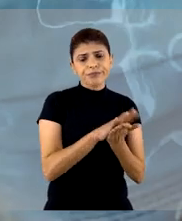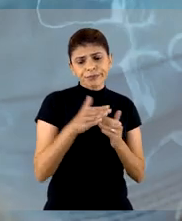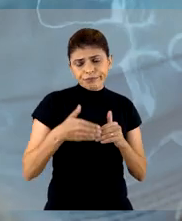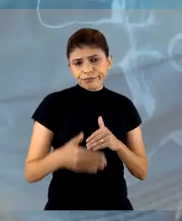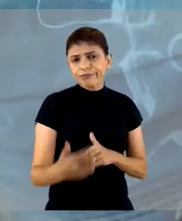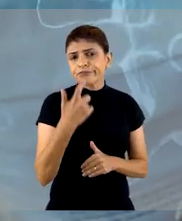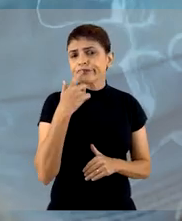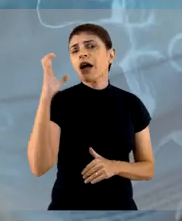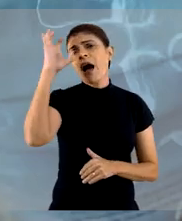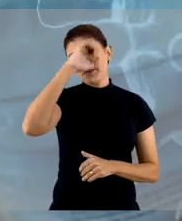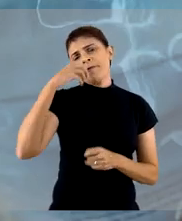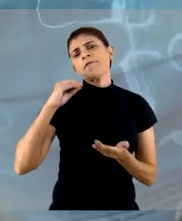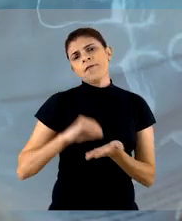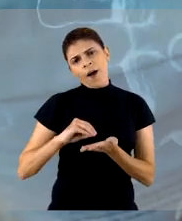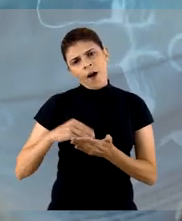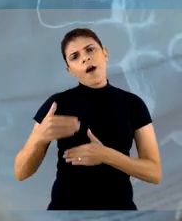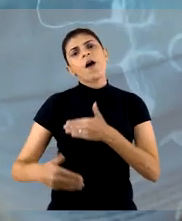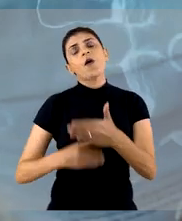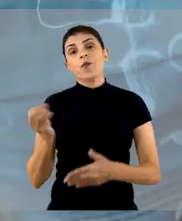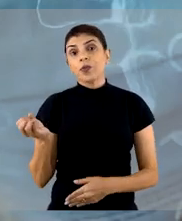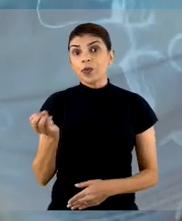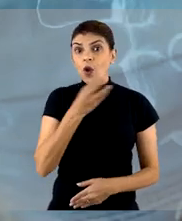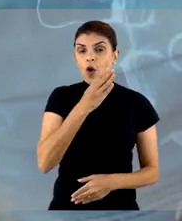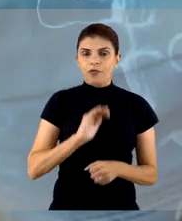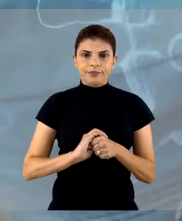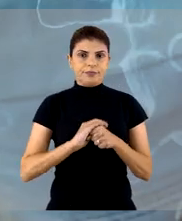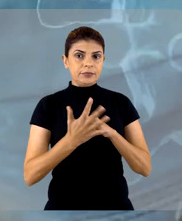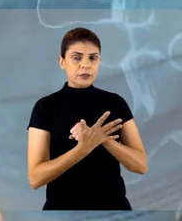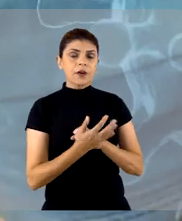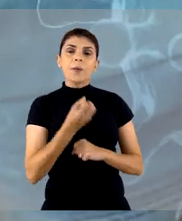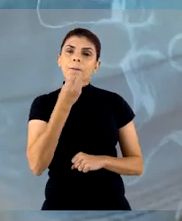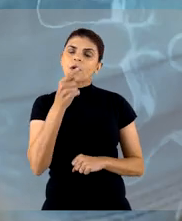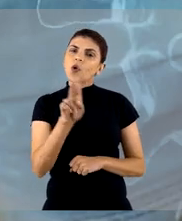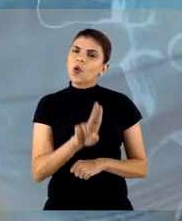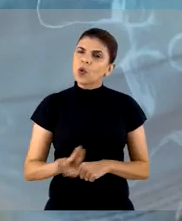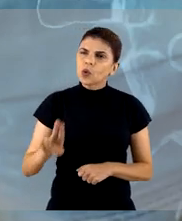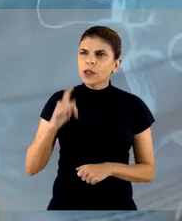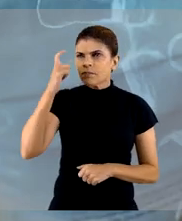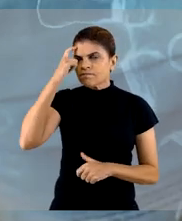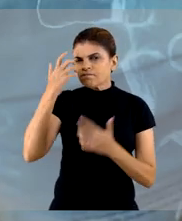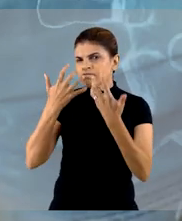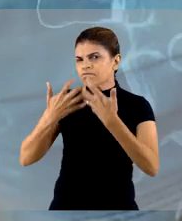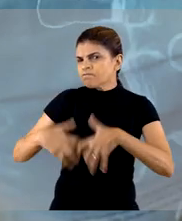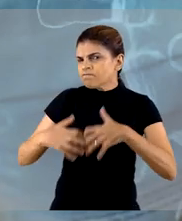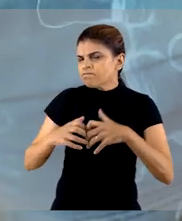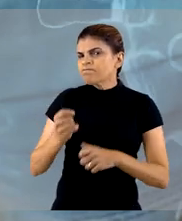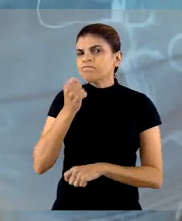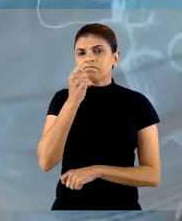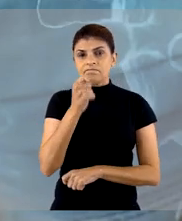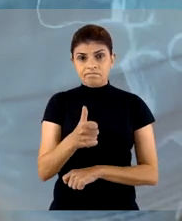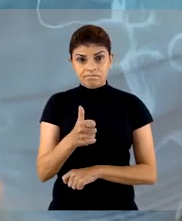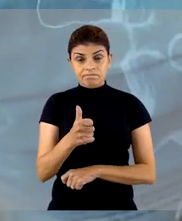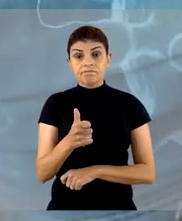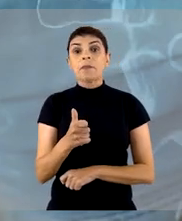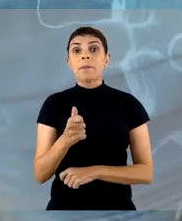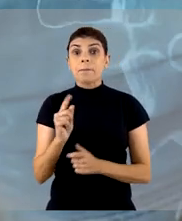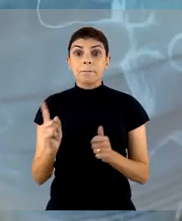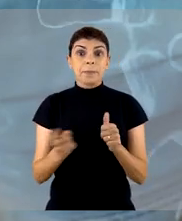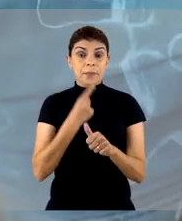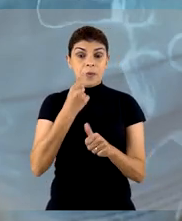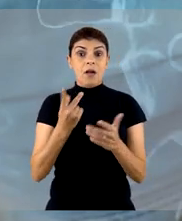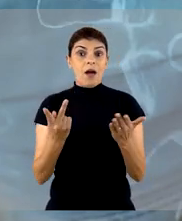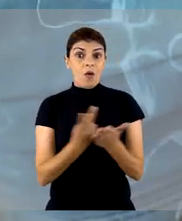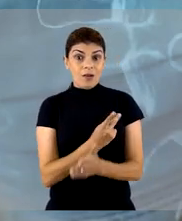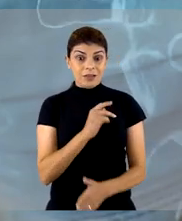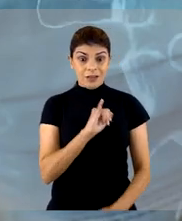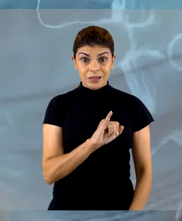então temos muito o que aprender sobre a infecção pelo novo coronavírus. Então não vale a pena utilizar o raciocínio tradicional de que o primeiro anticorpo que